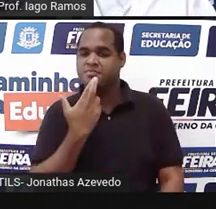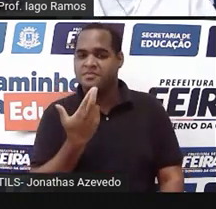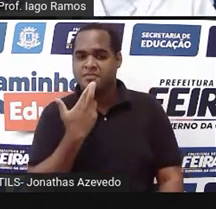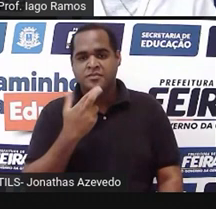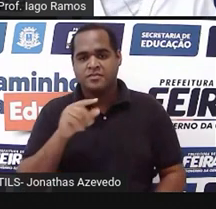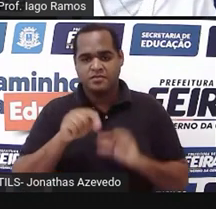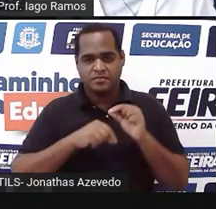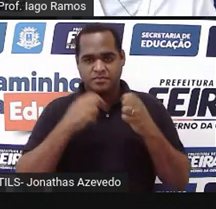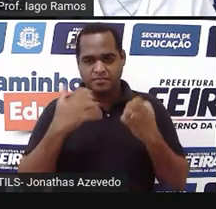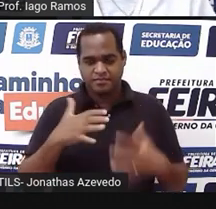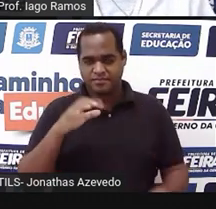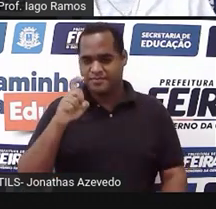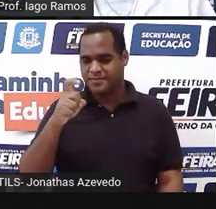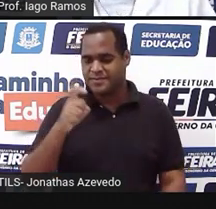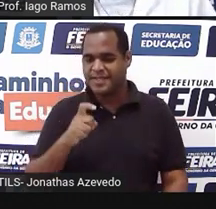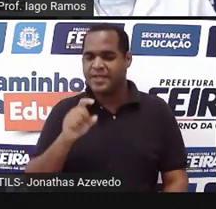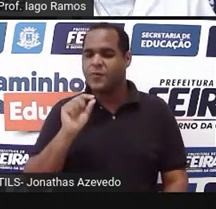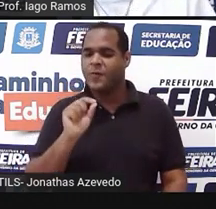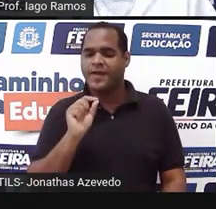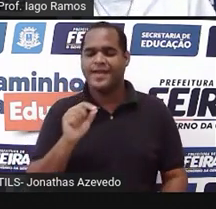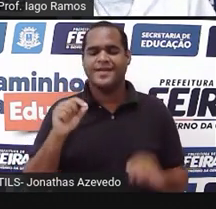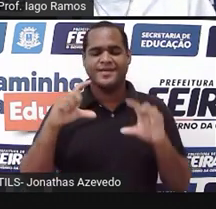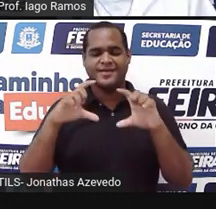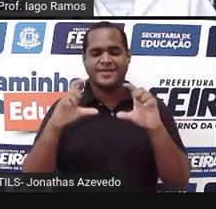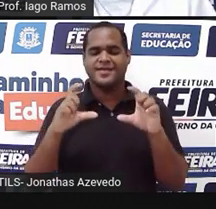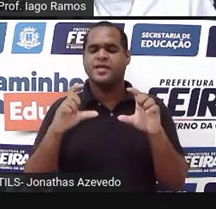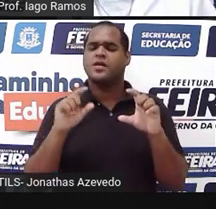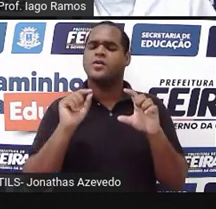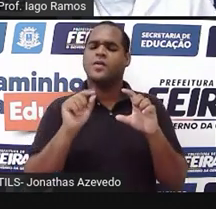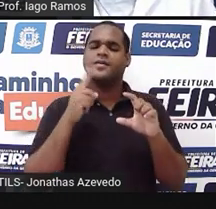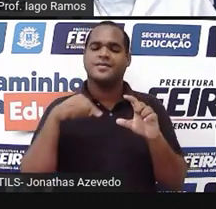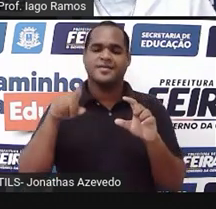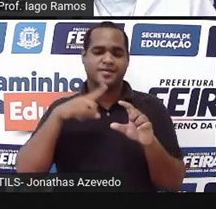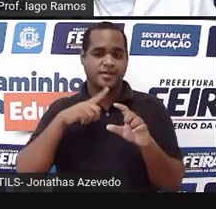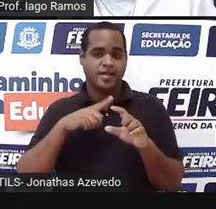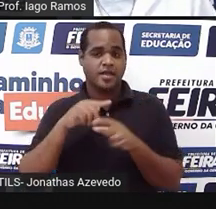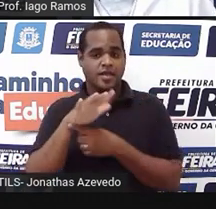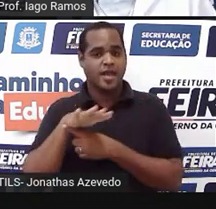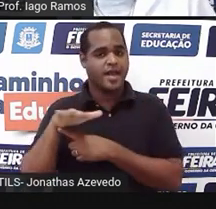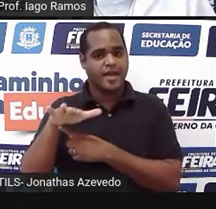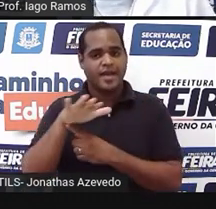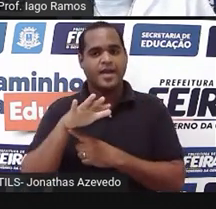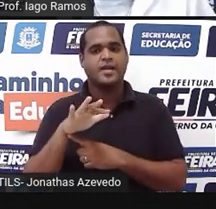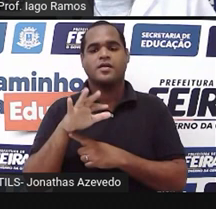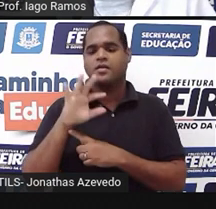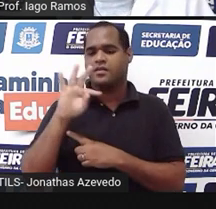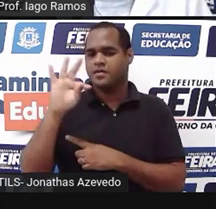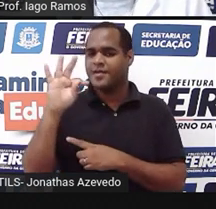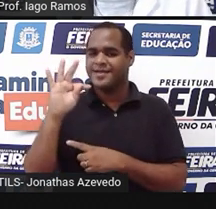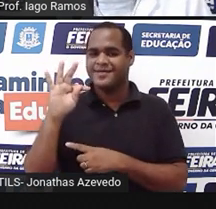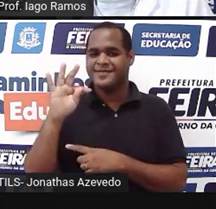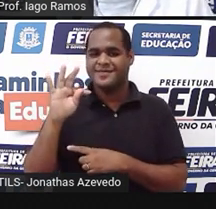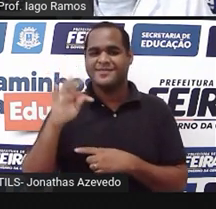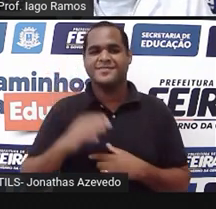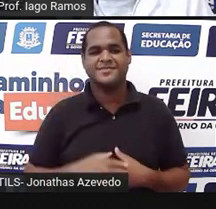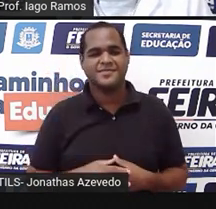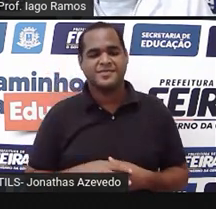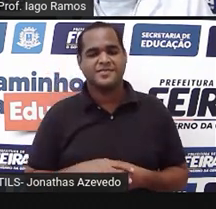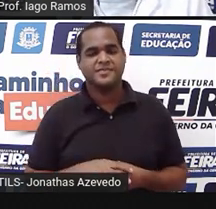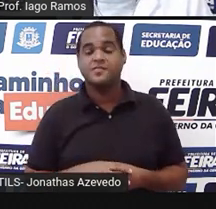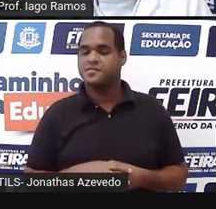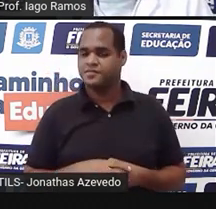em uma expressão em uma fórmula e me faz calcular a área de qualquer trapézio Ah tá